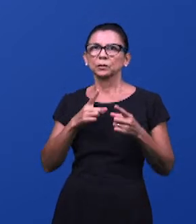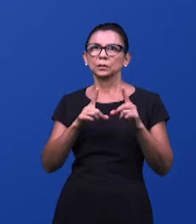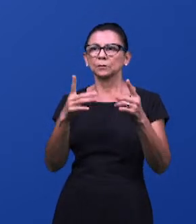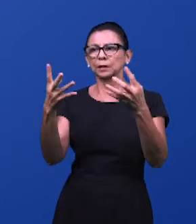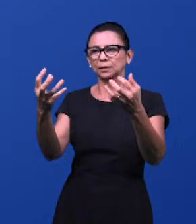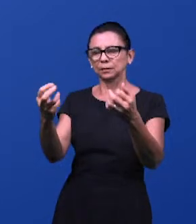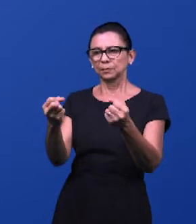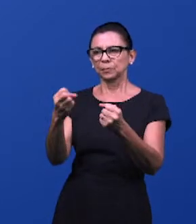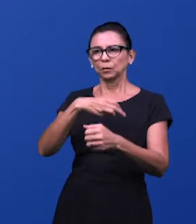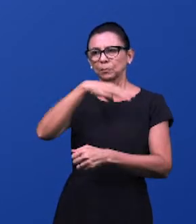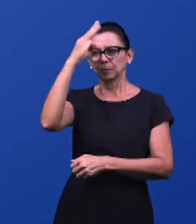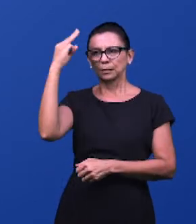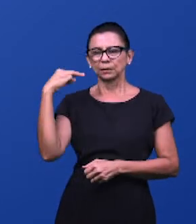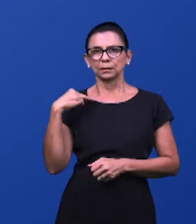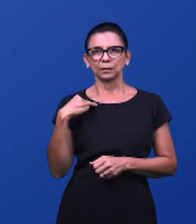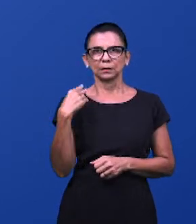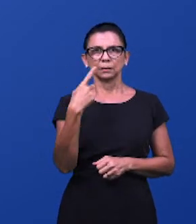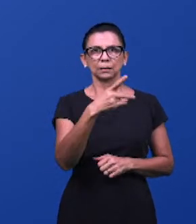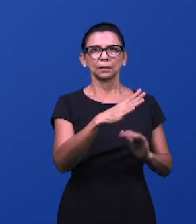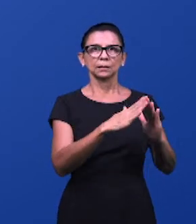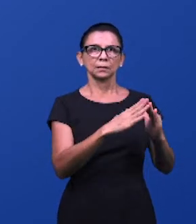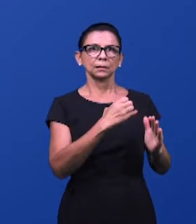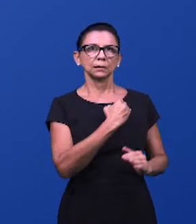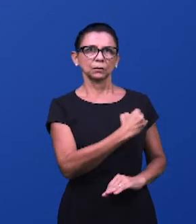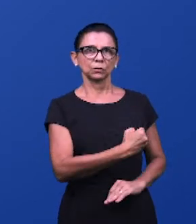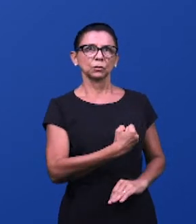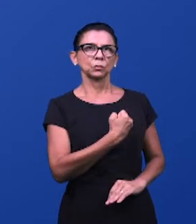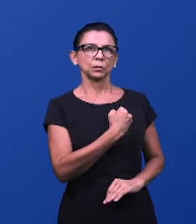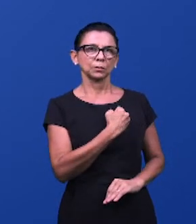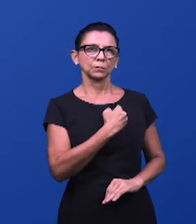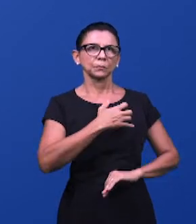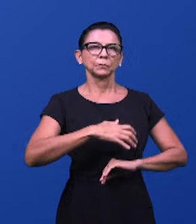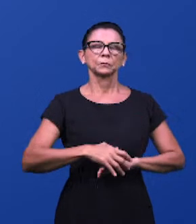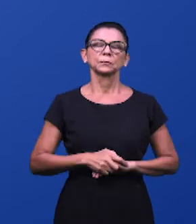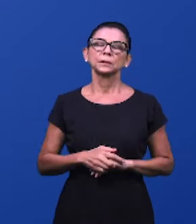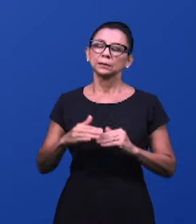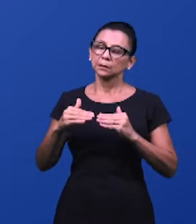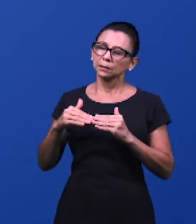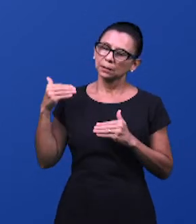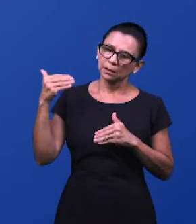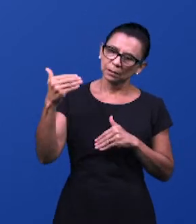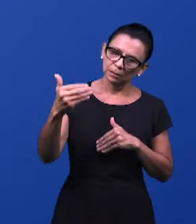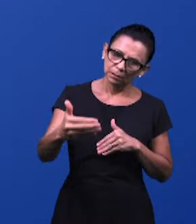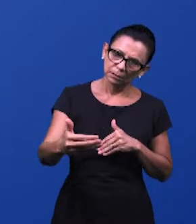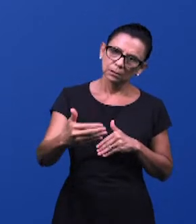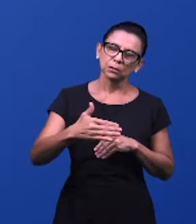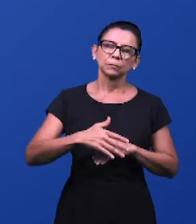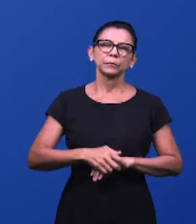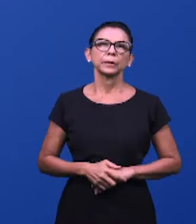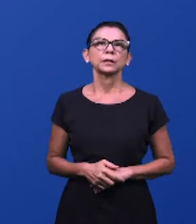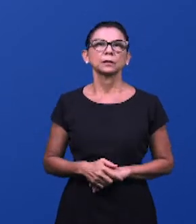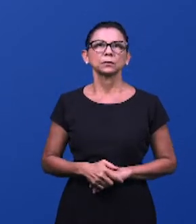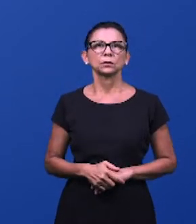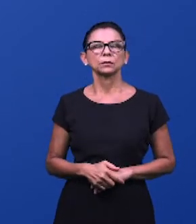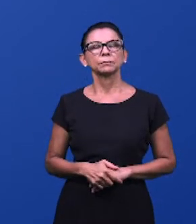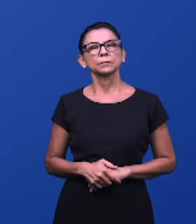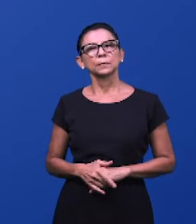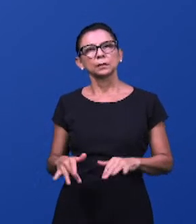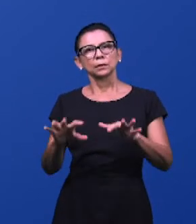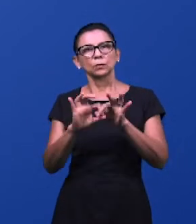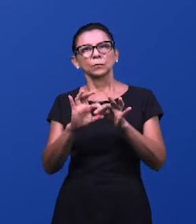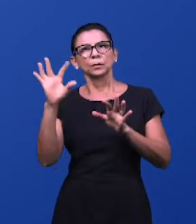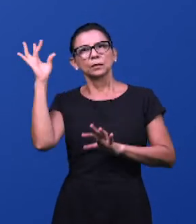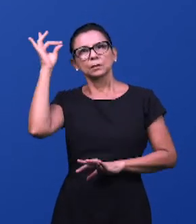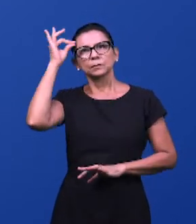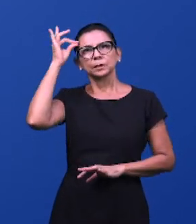em fazer a vontade do Pai, pois os laços do Senhor Jesus, a partir dali, seriam espirituais, como